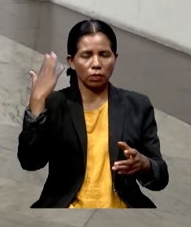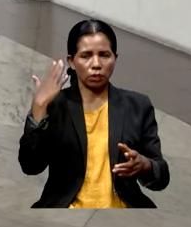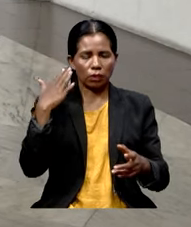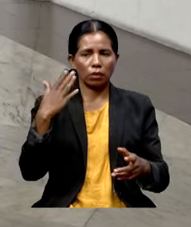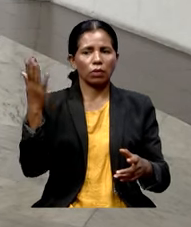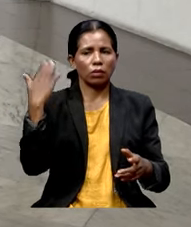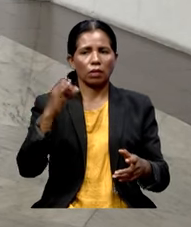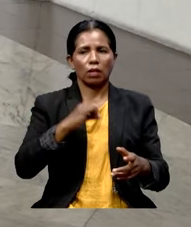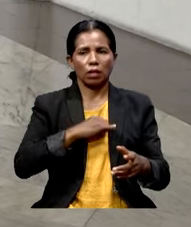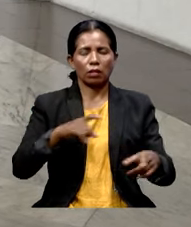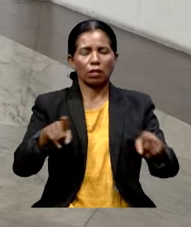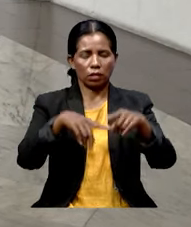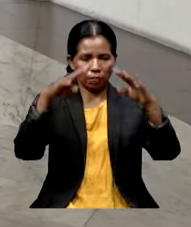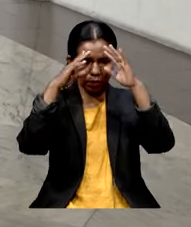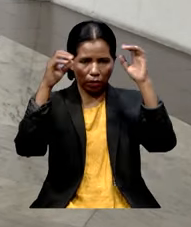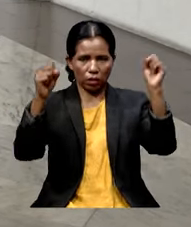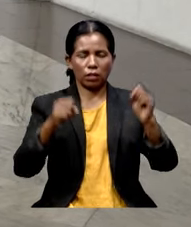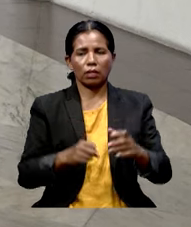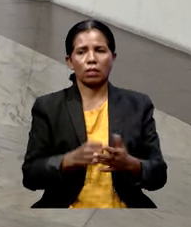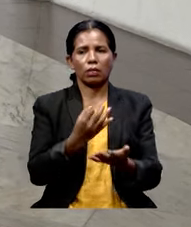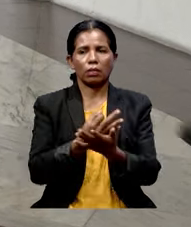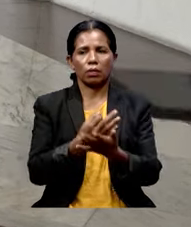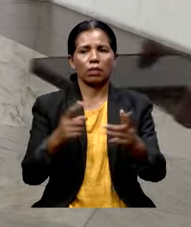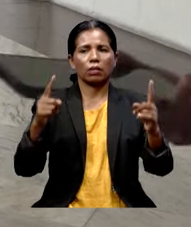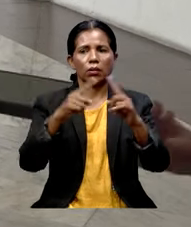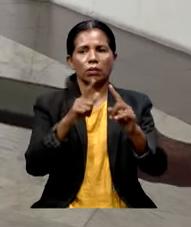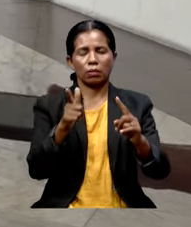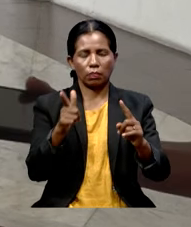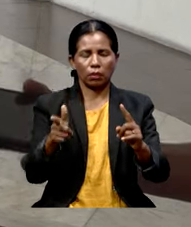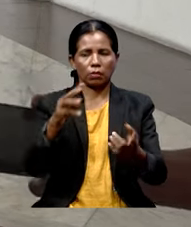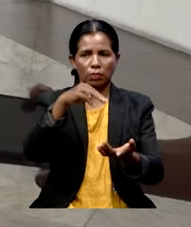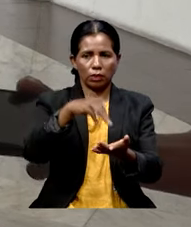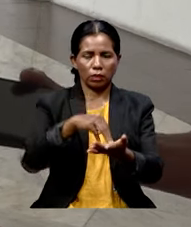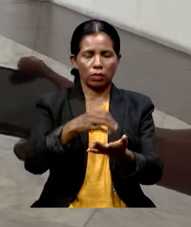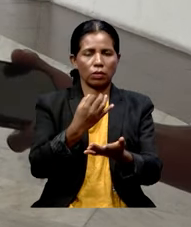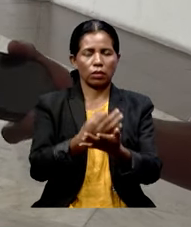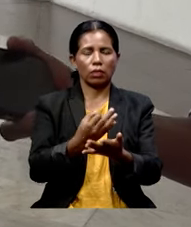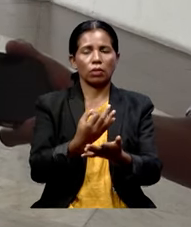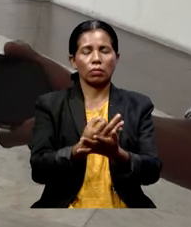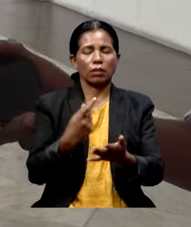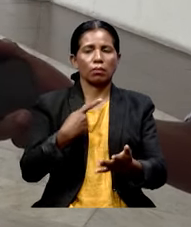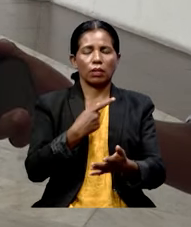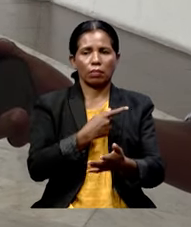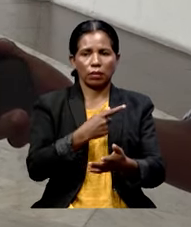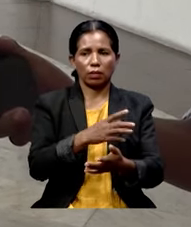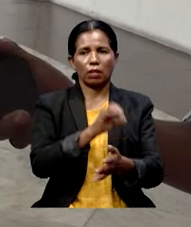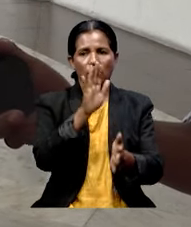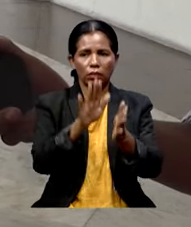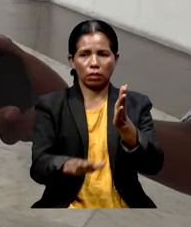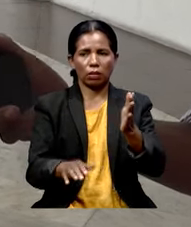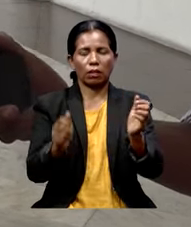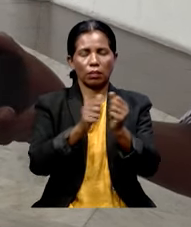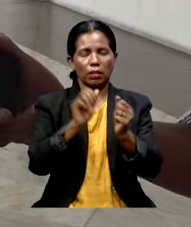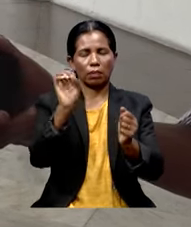antes de assumir a presidência. Orçamento total é 20 milhões, orçamento do parlamento. E há um tempo, há um toco de